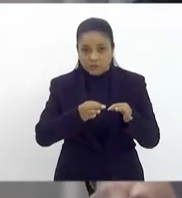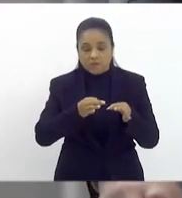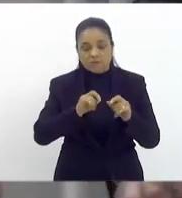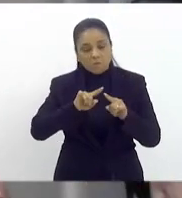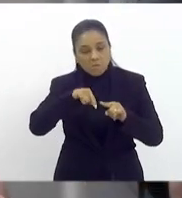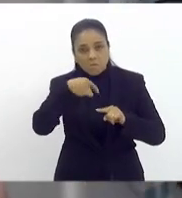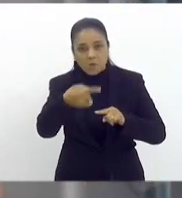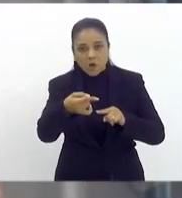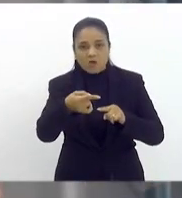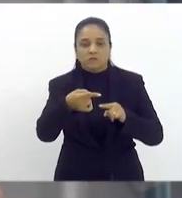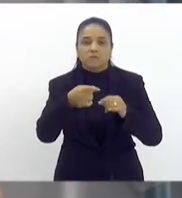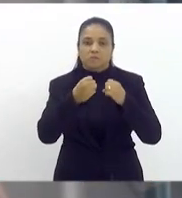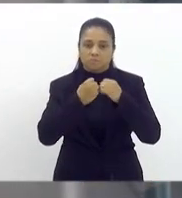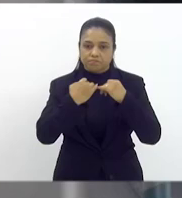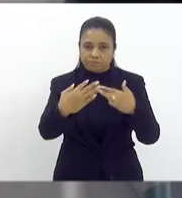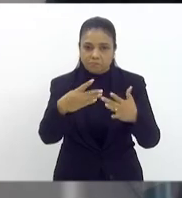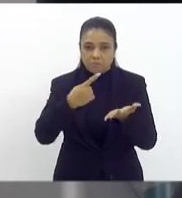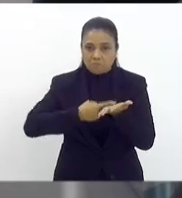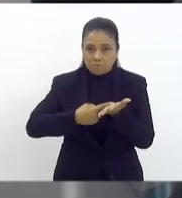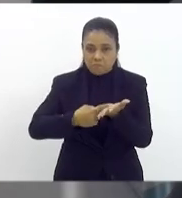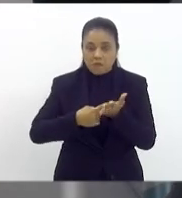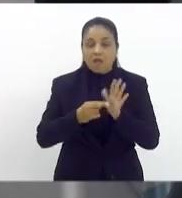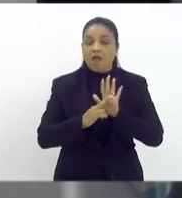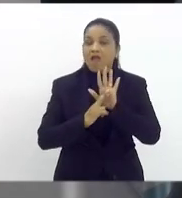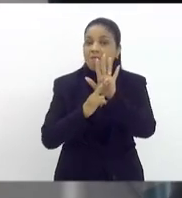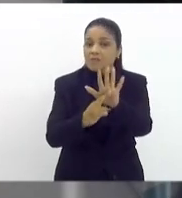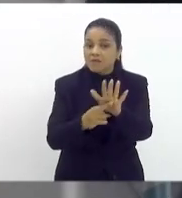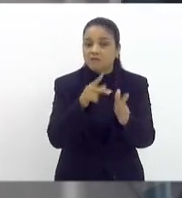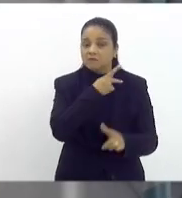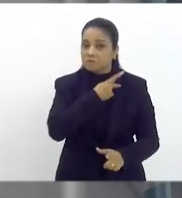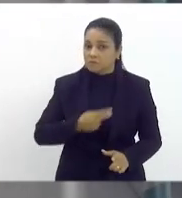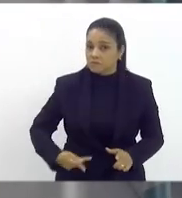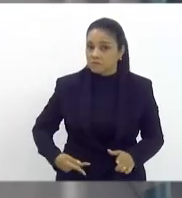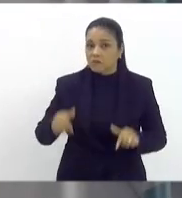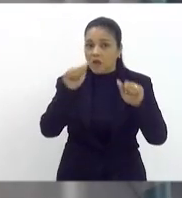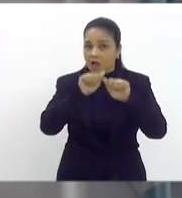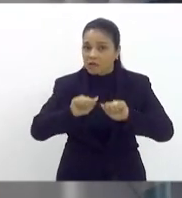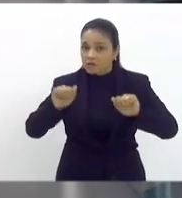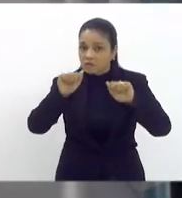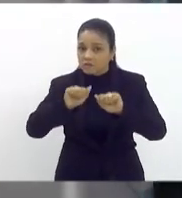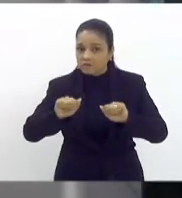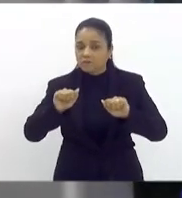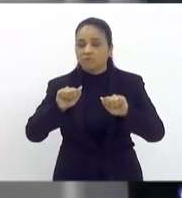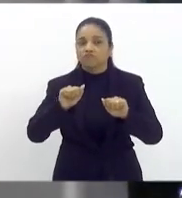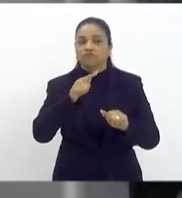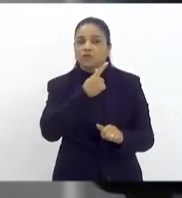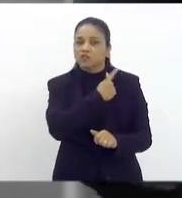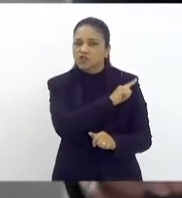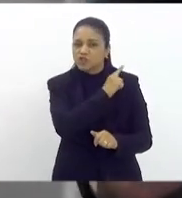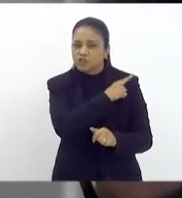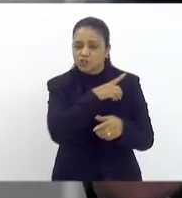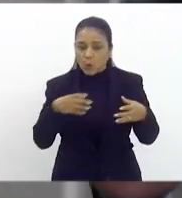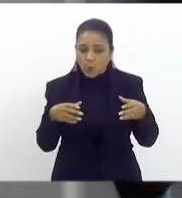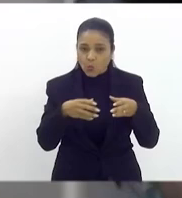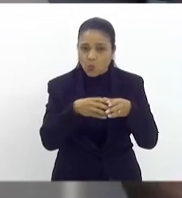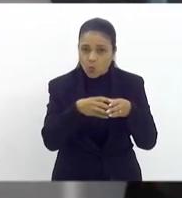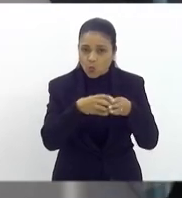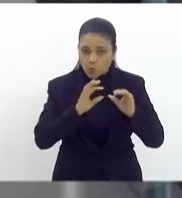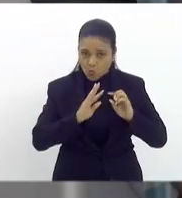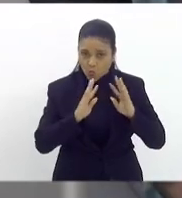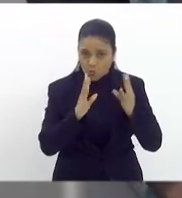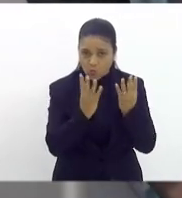dos representantes, dos presidentes de todas as associações componentes da gestão coletiva do